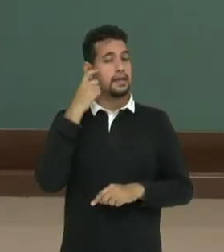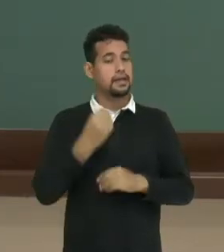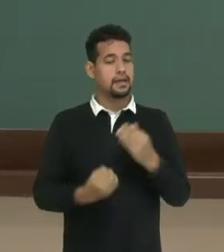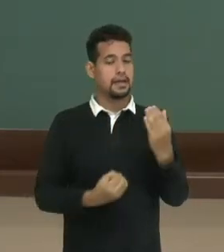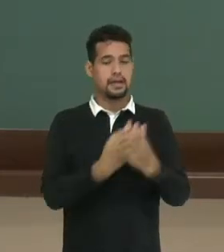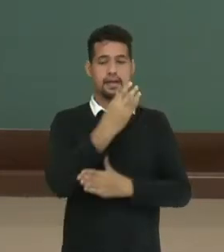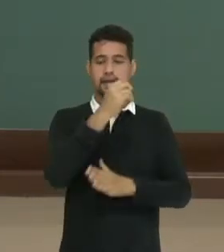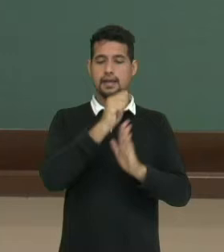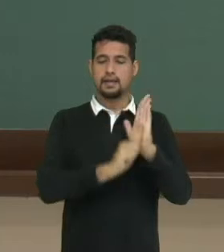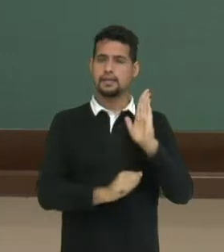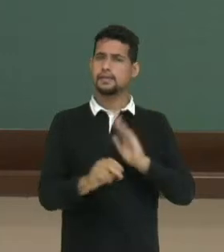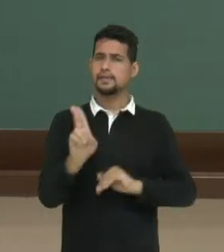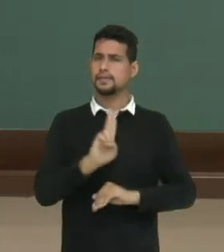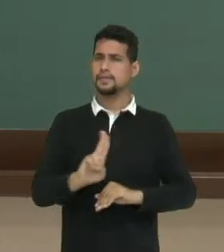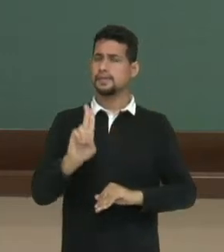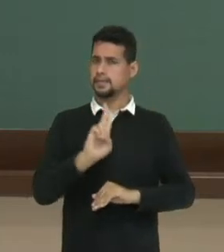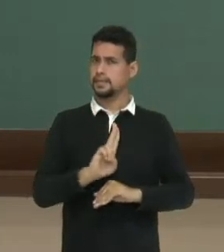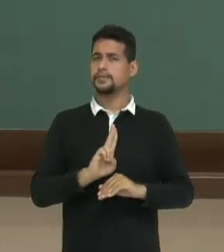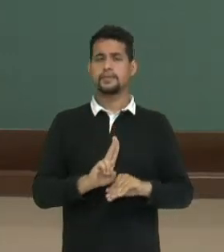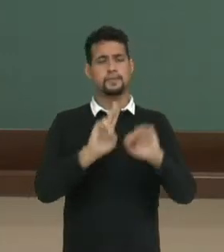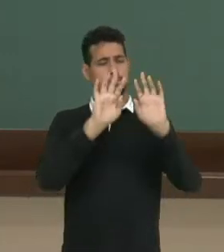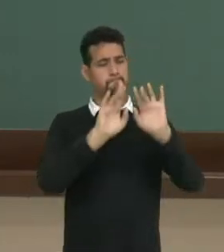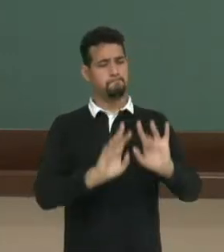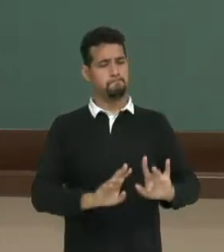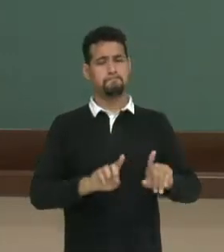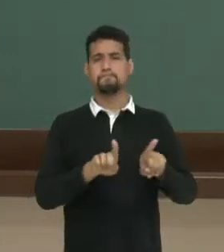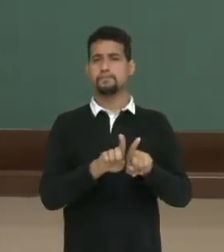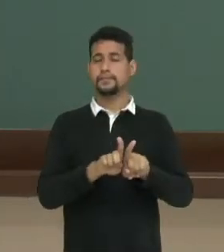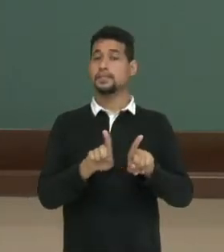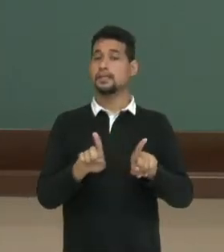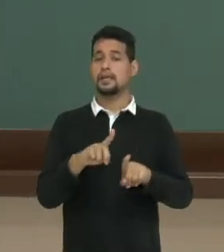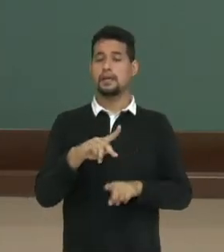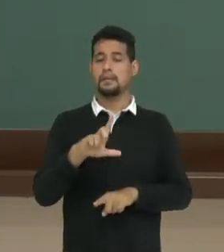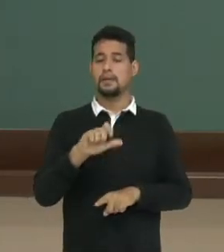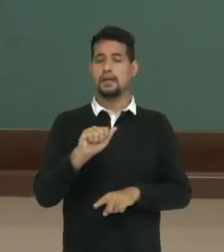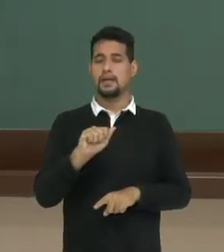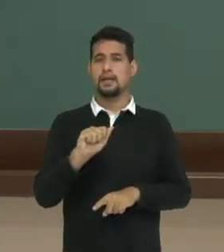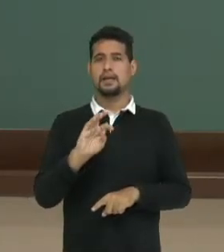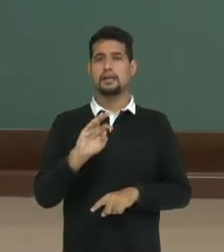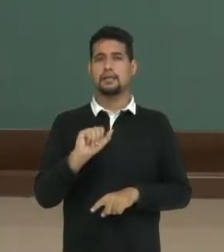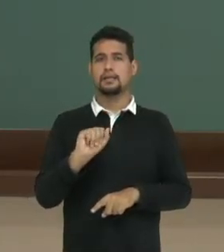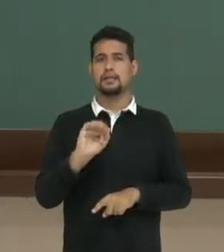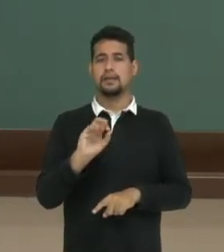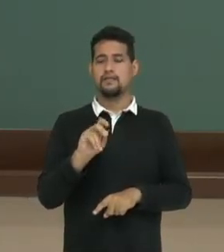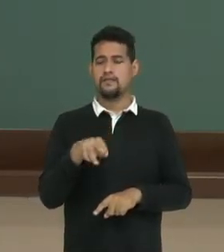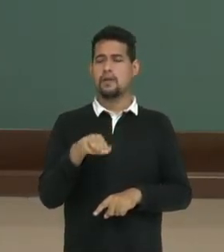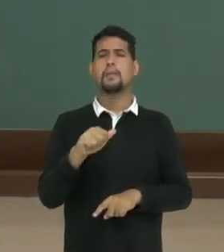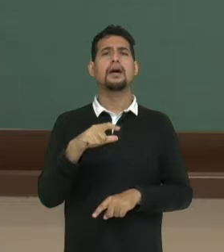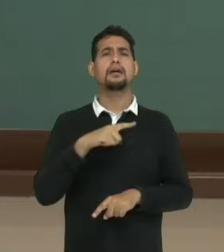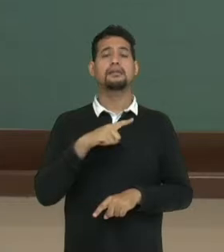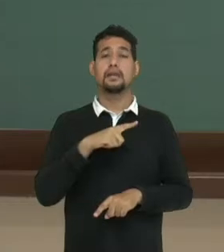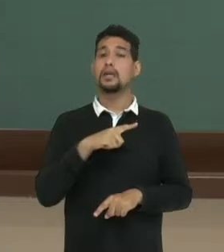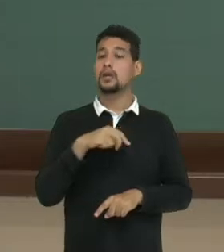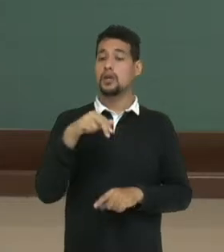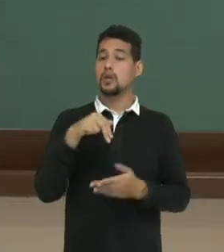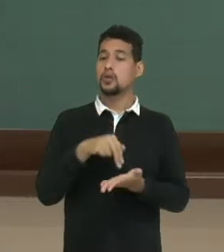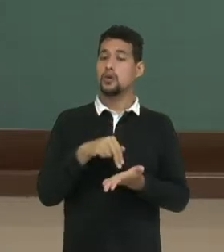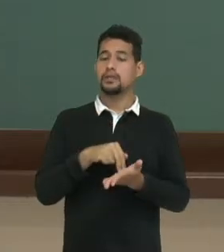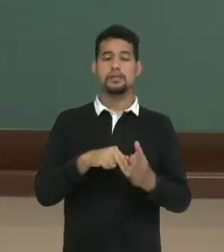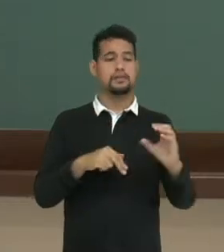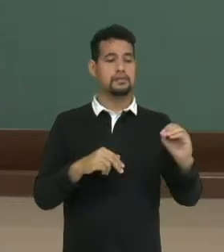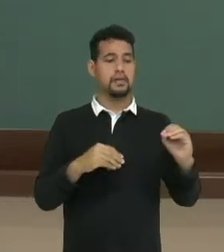produzir textos utilizando a plataforma digital. É uma plataforma que, inclusive, ela atribui uma nota que vai de 0 a